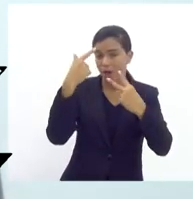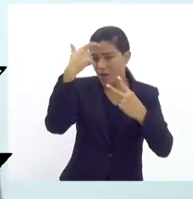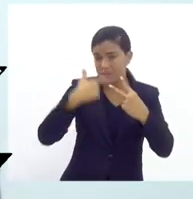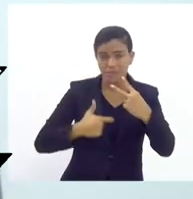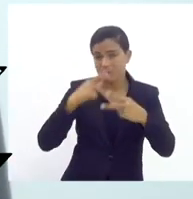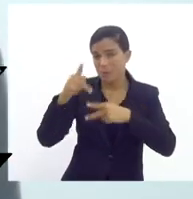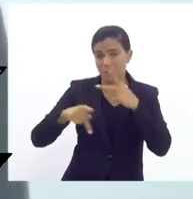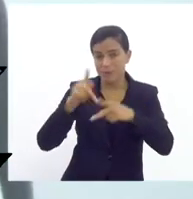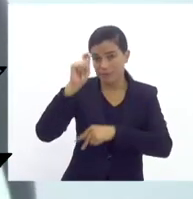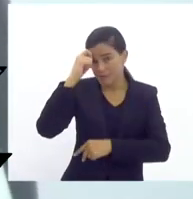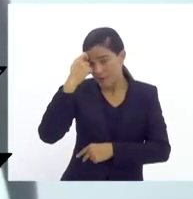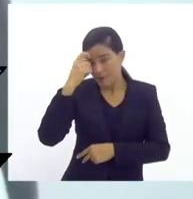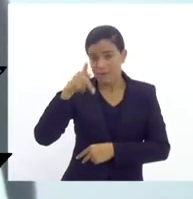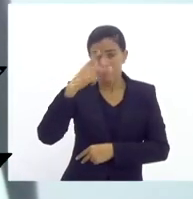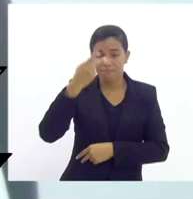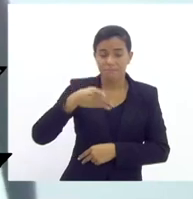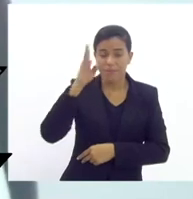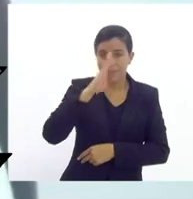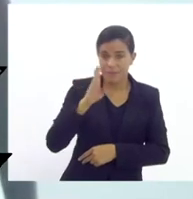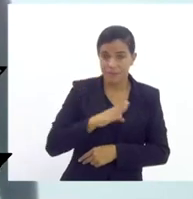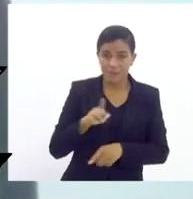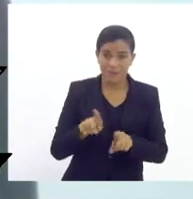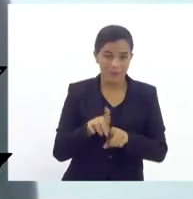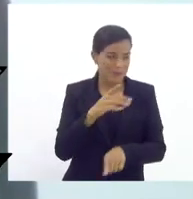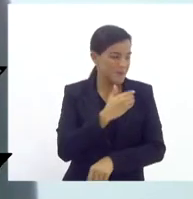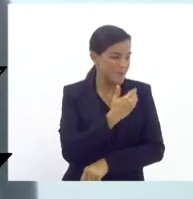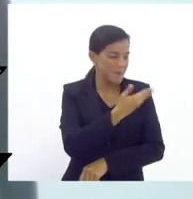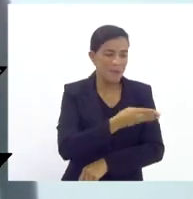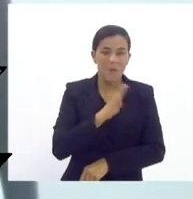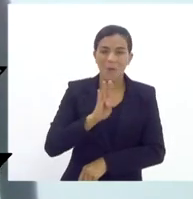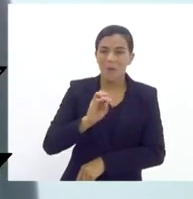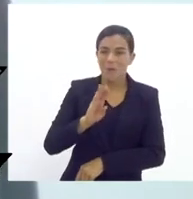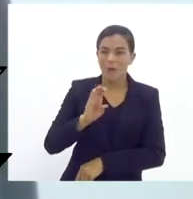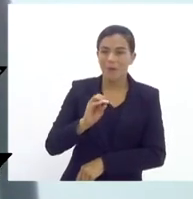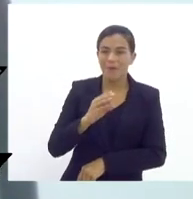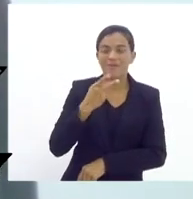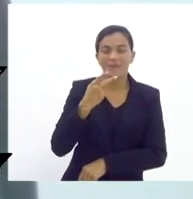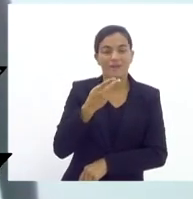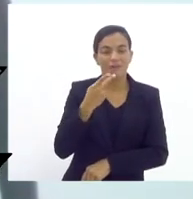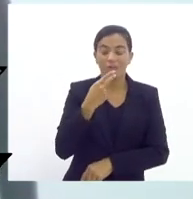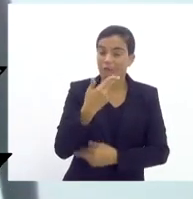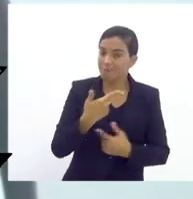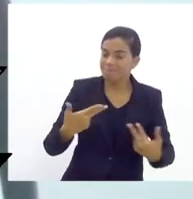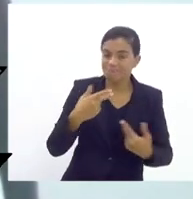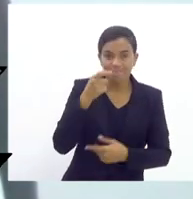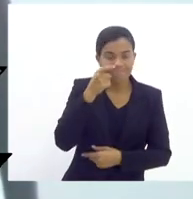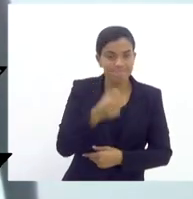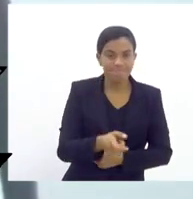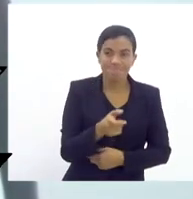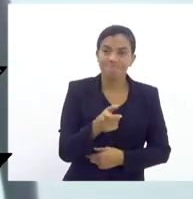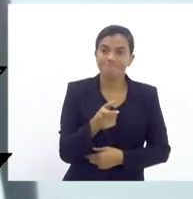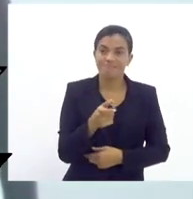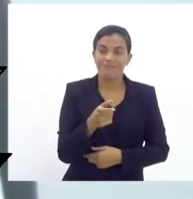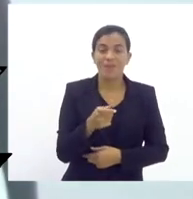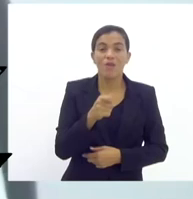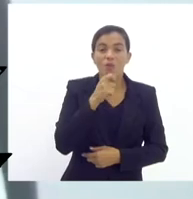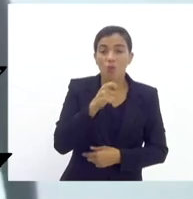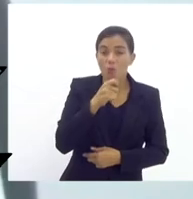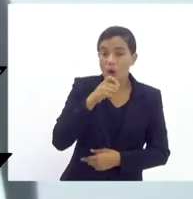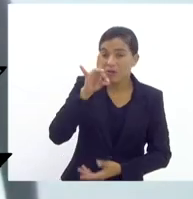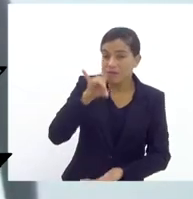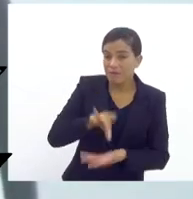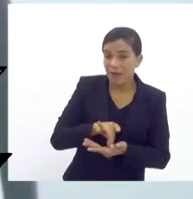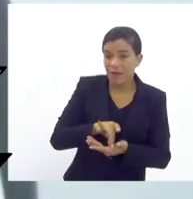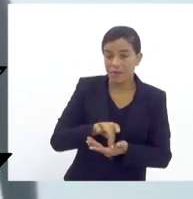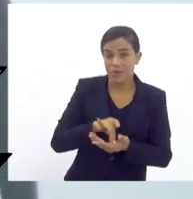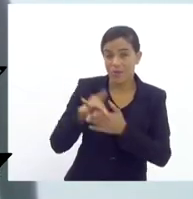negra nesse país e o rapaz que estava aqui falou uma coisa muito interessante que eu concordo e quanto de Fato